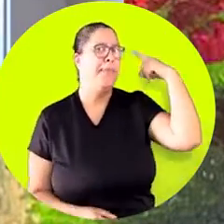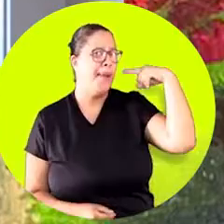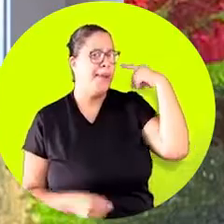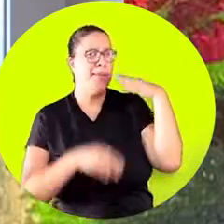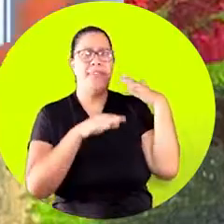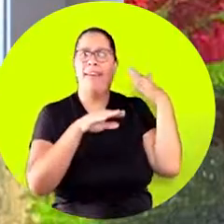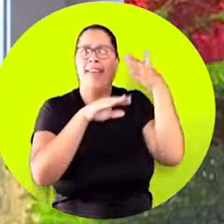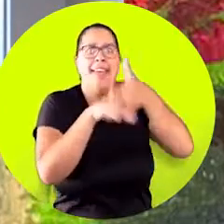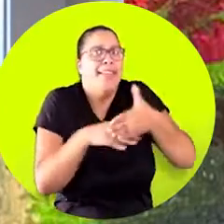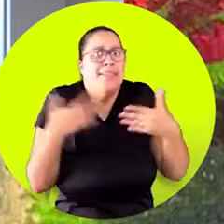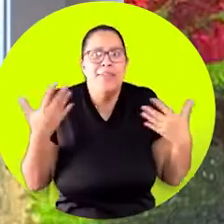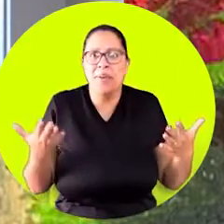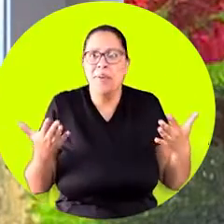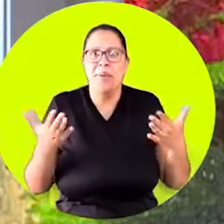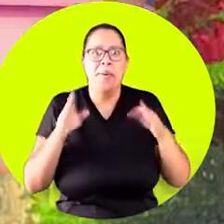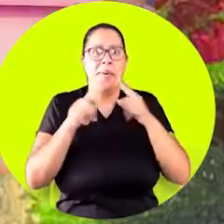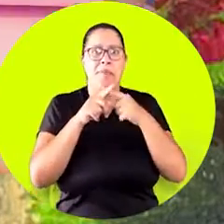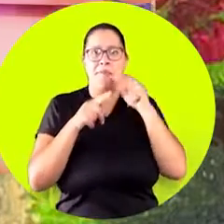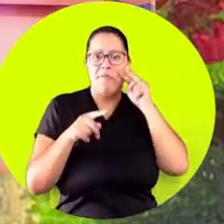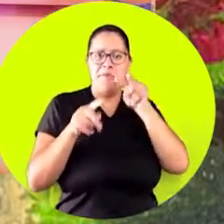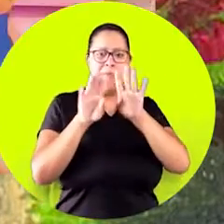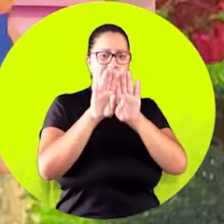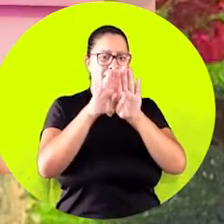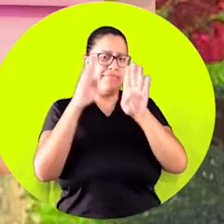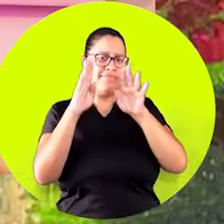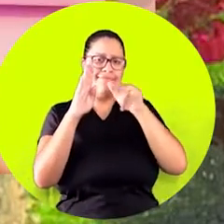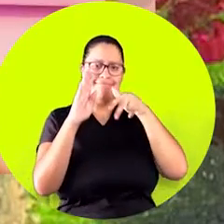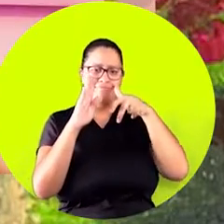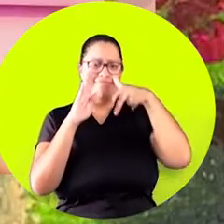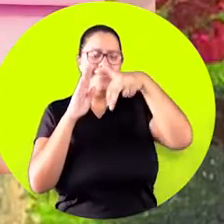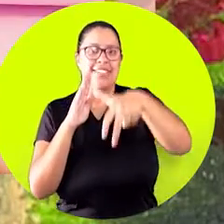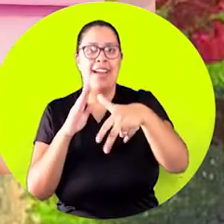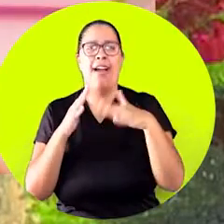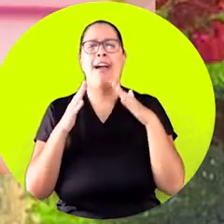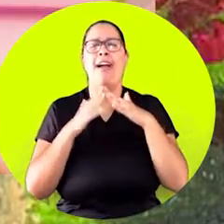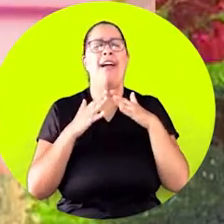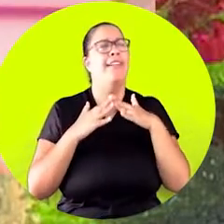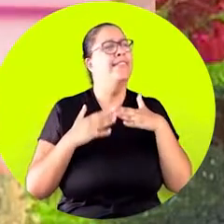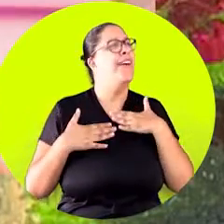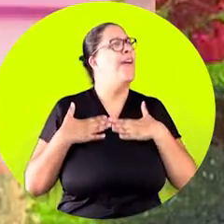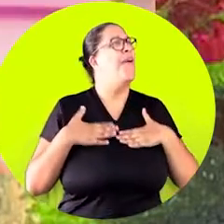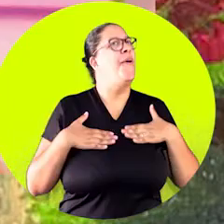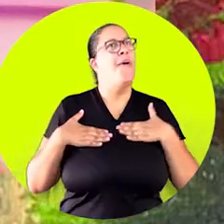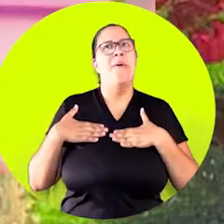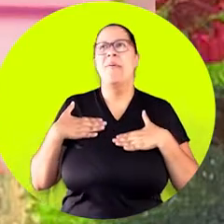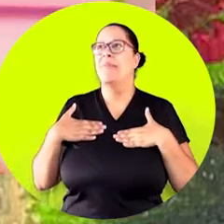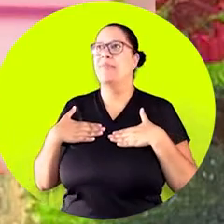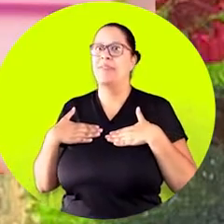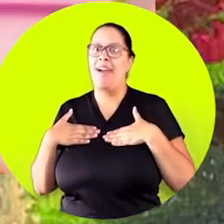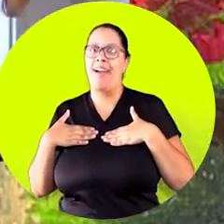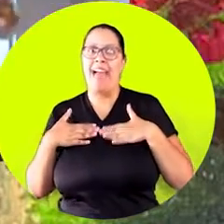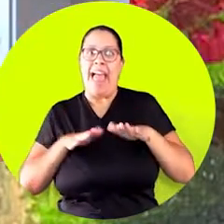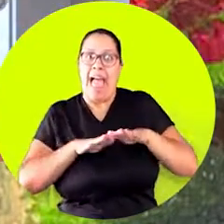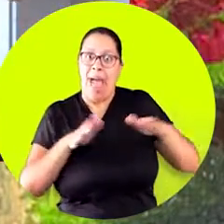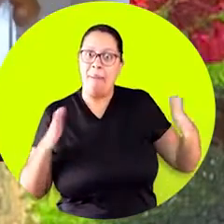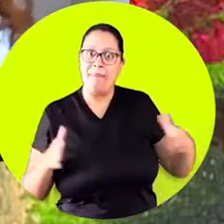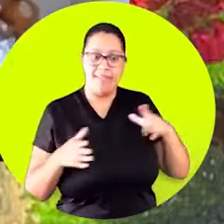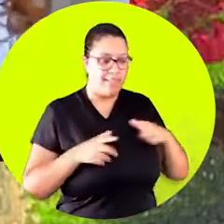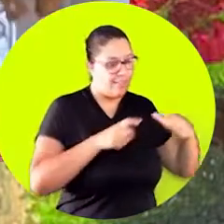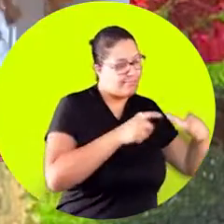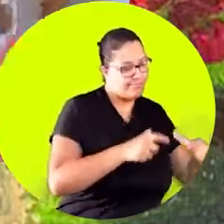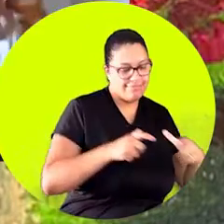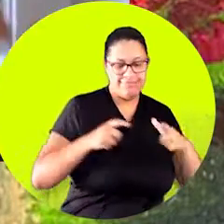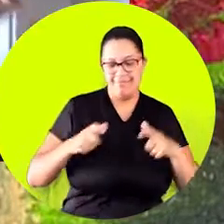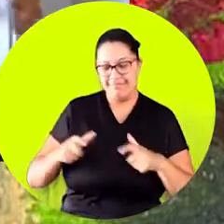entrou na casa porque a porta estava entreaberta. A casa era muito aconchegante e em cima da mesa havia três tigelas de alimento. Aí a